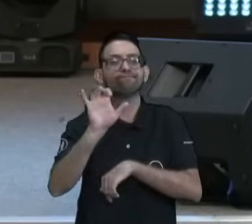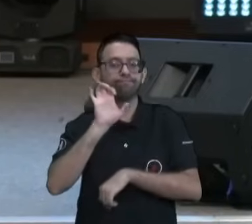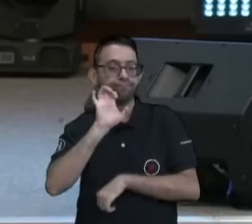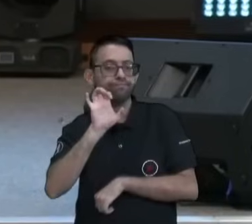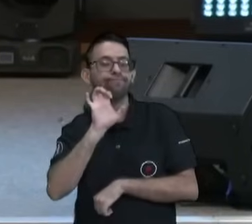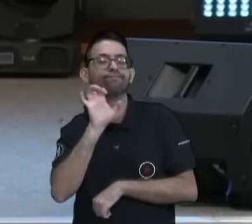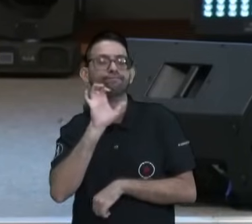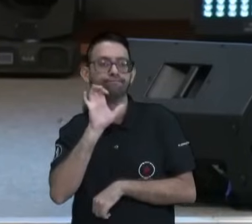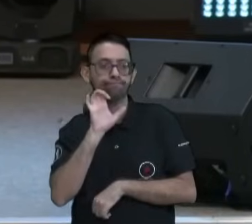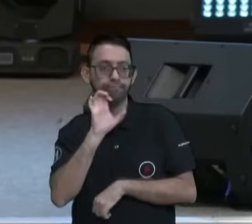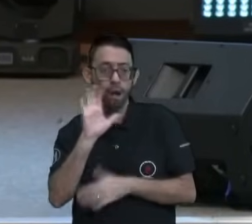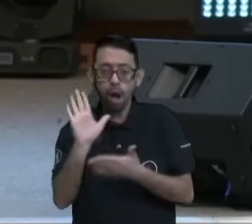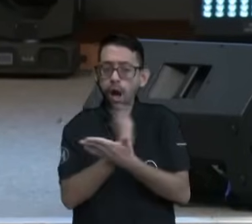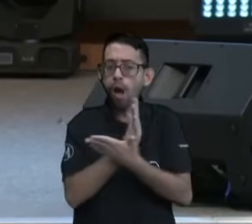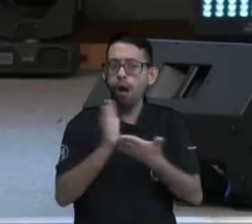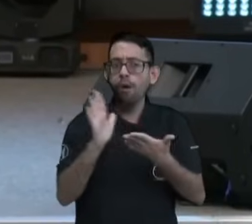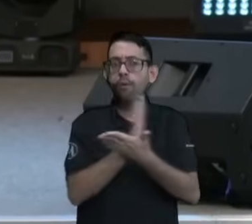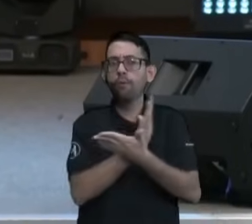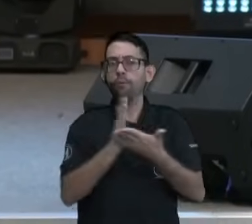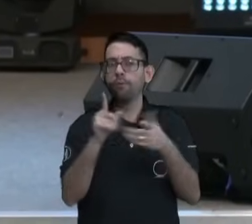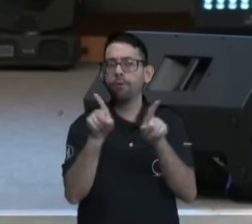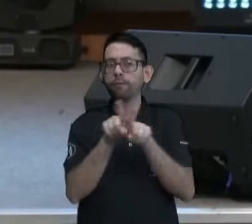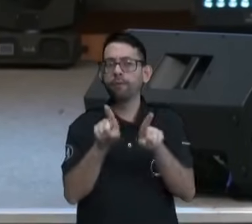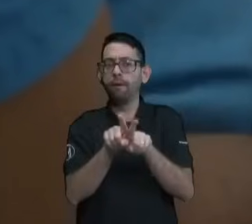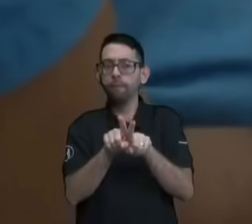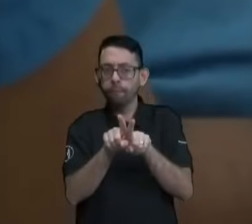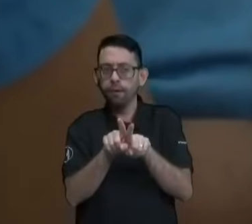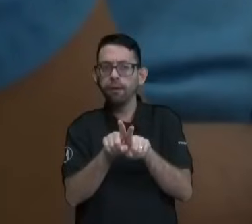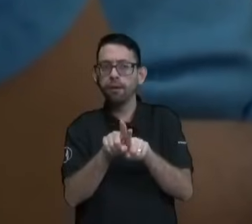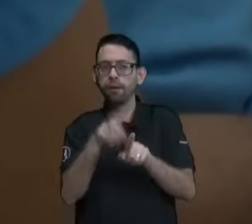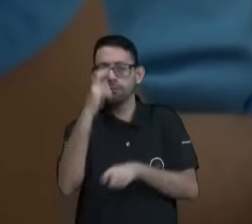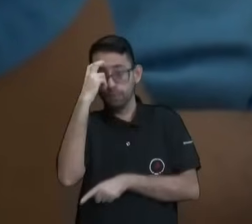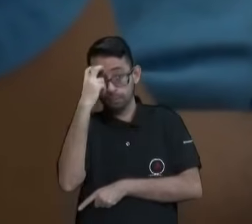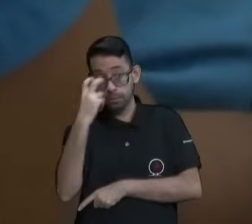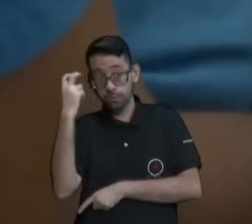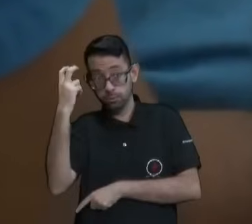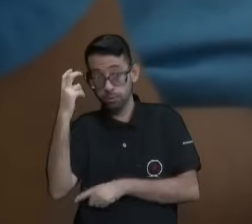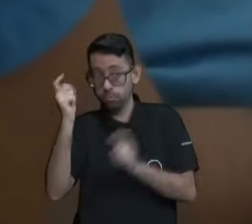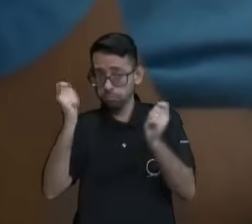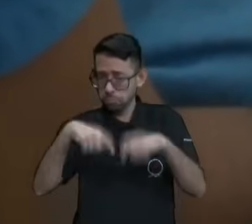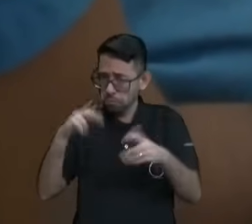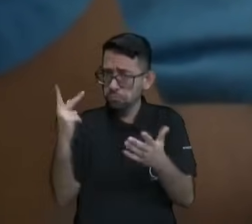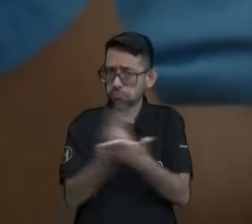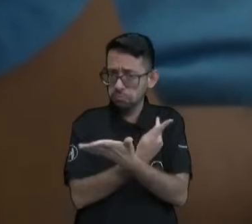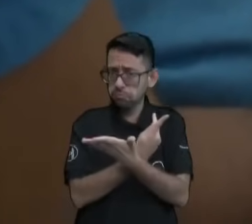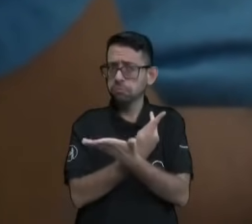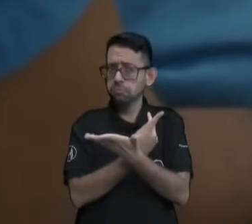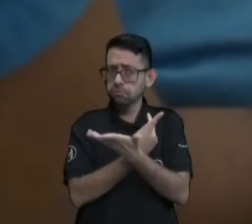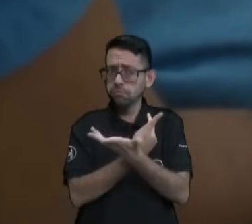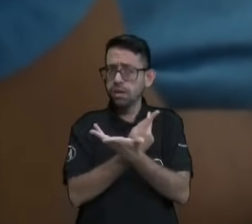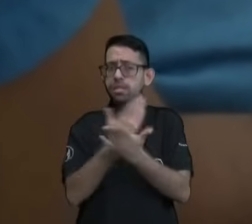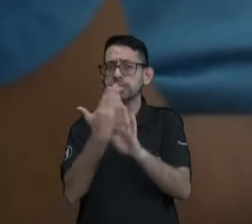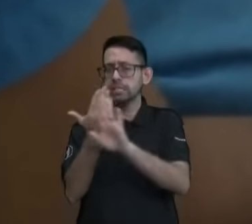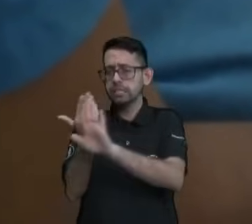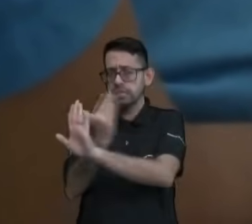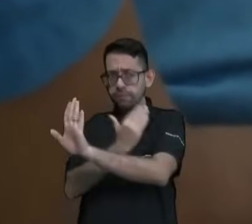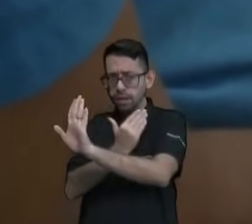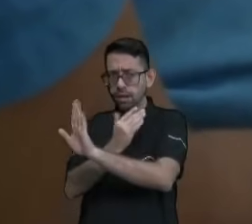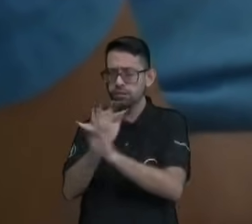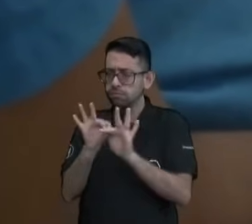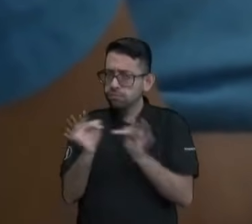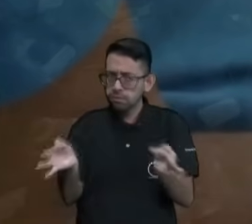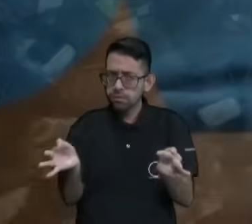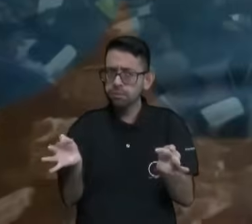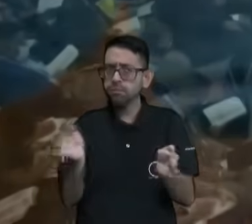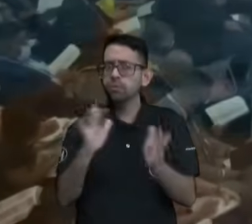de alguma sorte corrompido os vossos sentidos ou a vossa mente e se apartem da simplicidade que é em Cristo porque